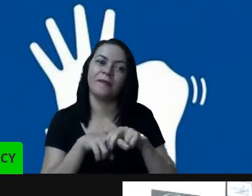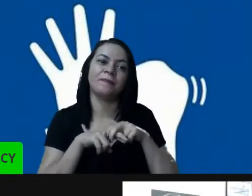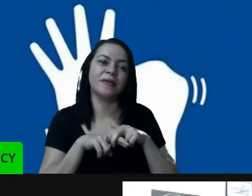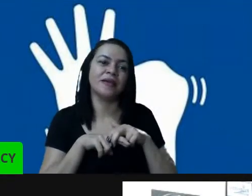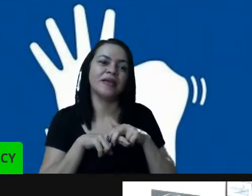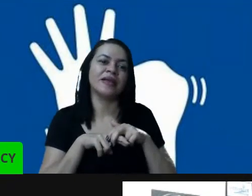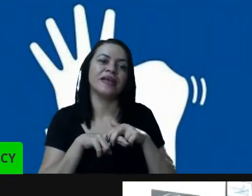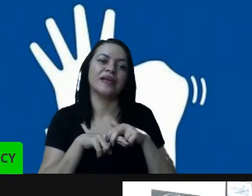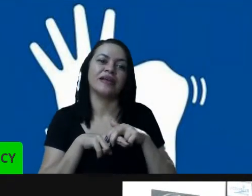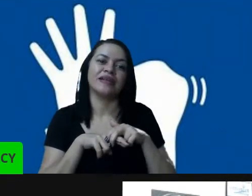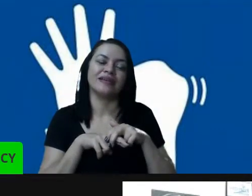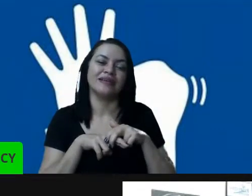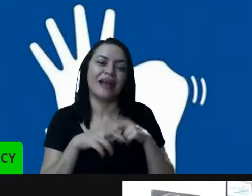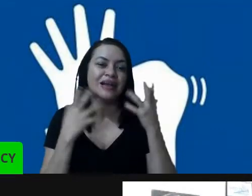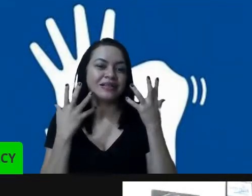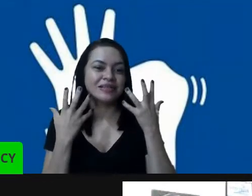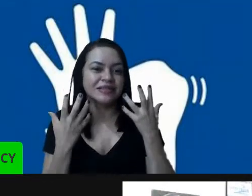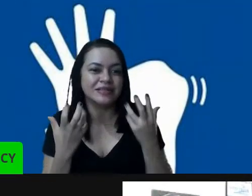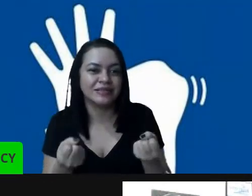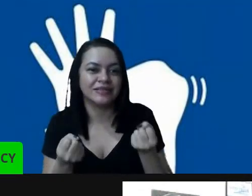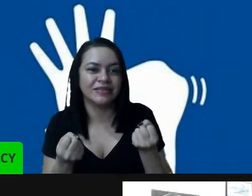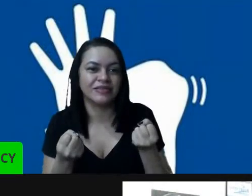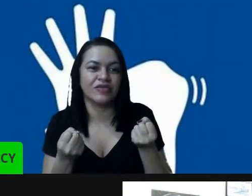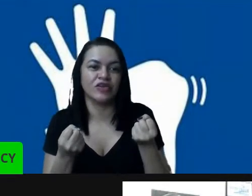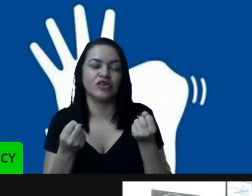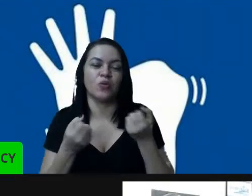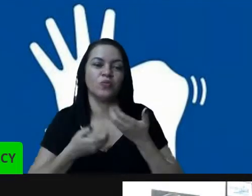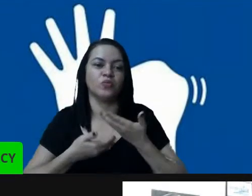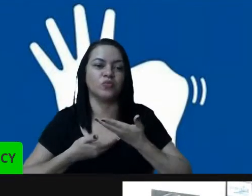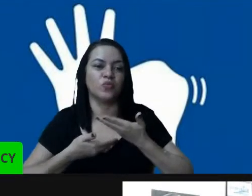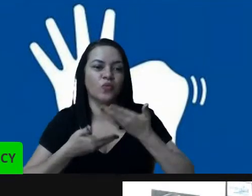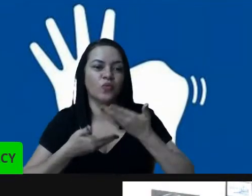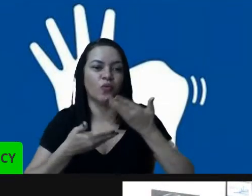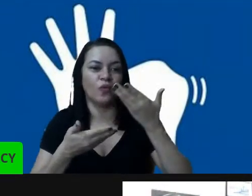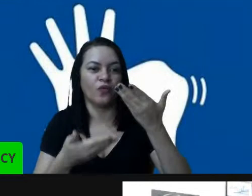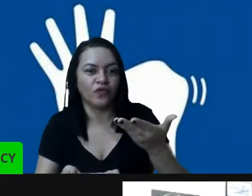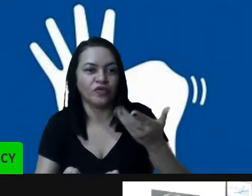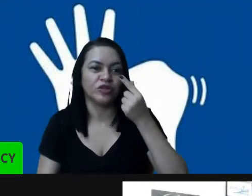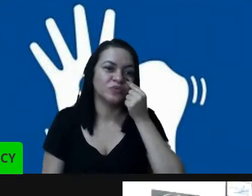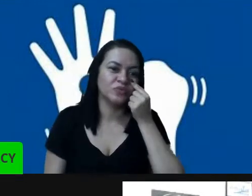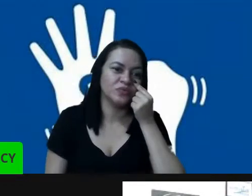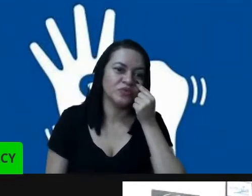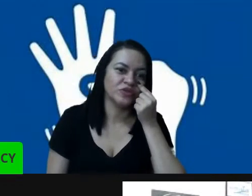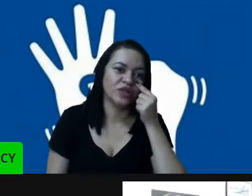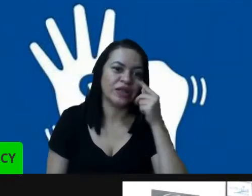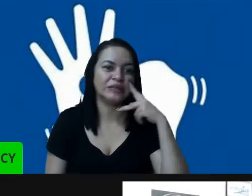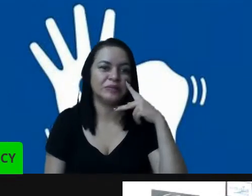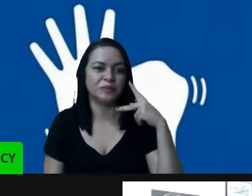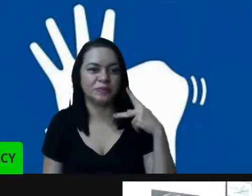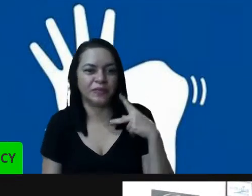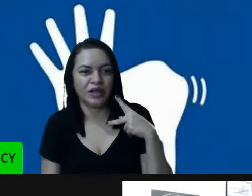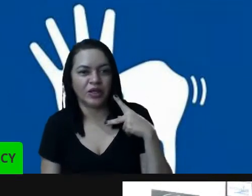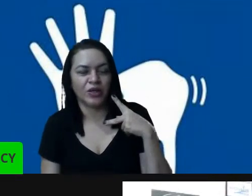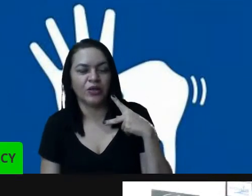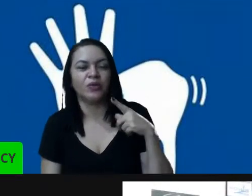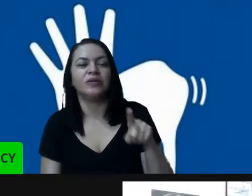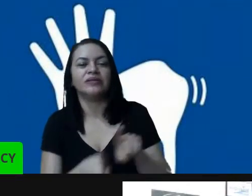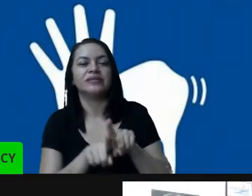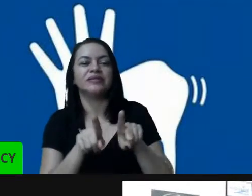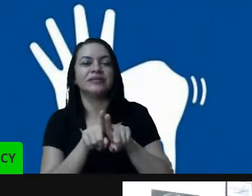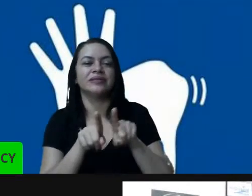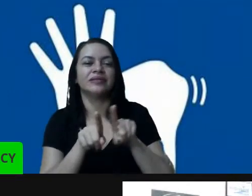pela aceitação do convite, né? Tanto a Jace e o Paulo, quanto